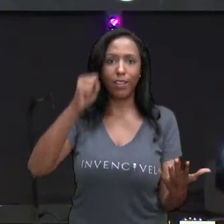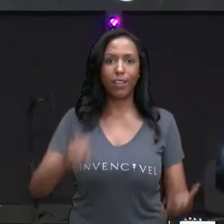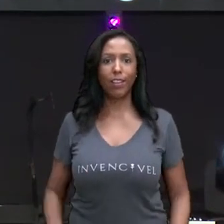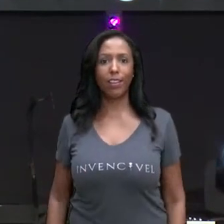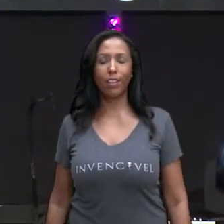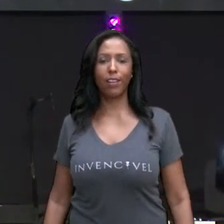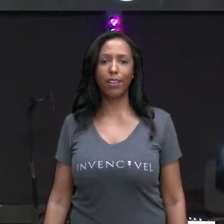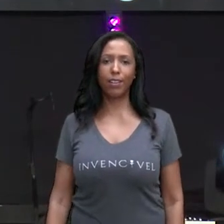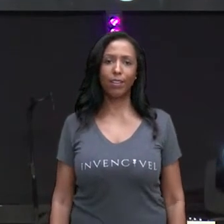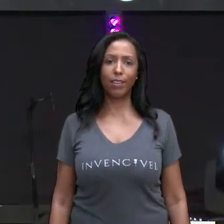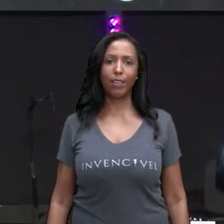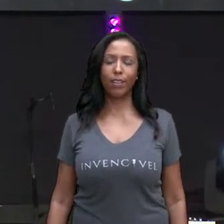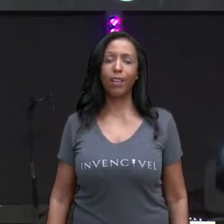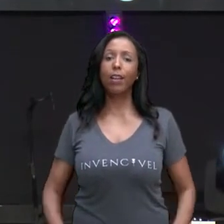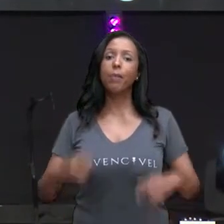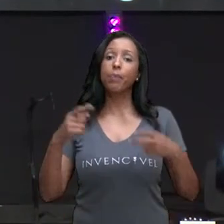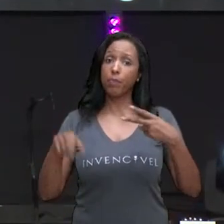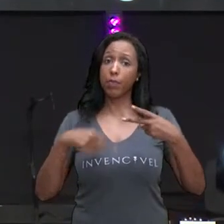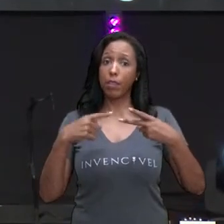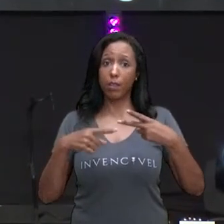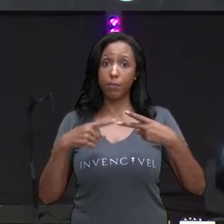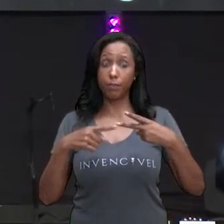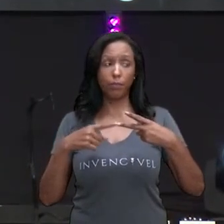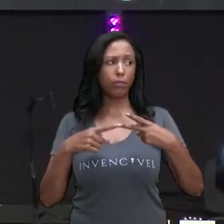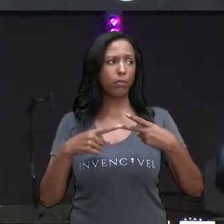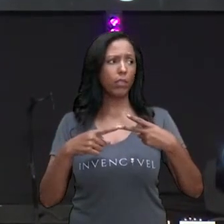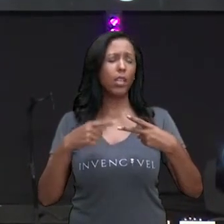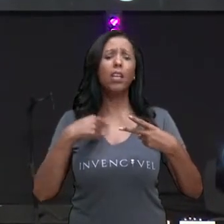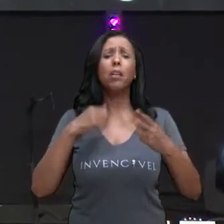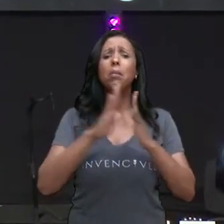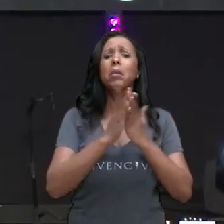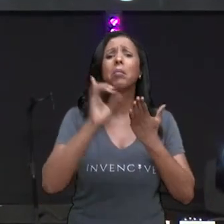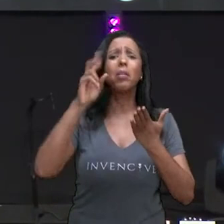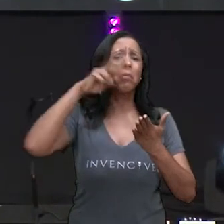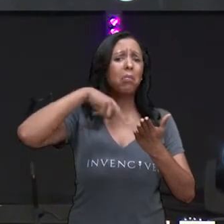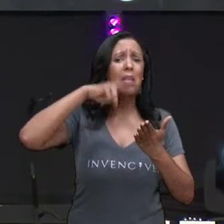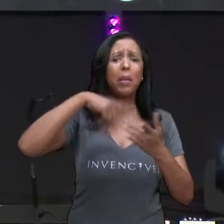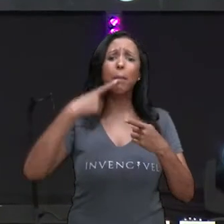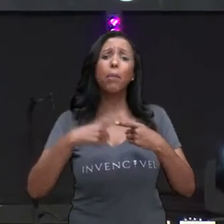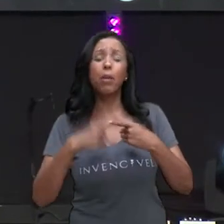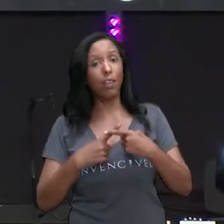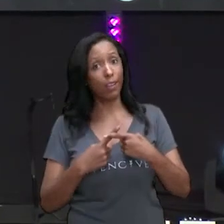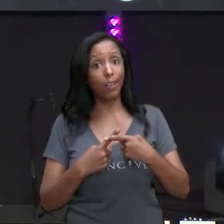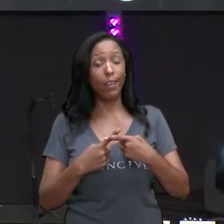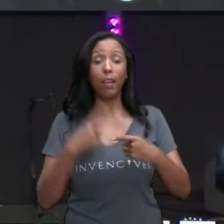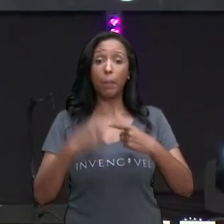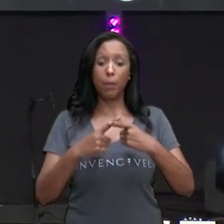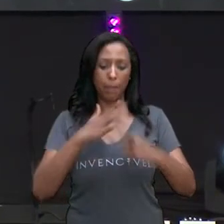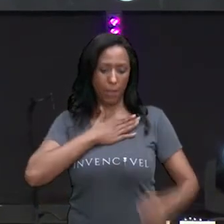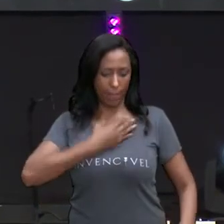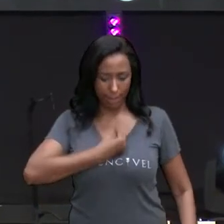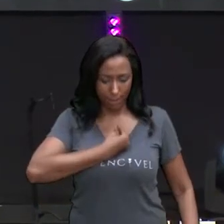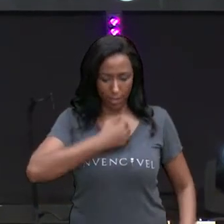Deus. Segundo lugar, por que devo ler a Bíblia? Porque ela transforma, ela me transforma em